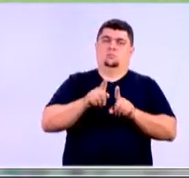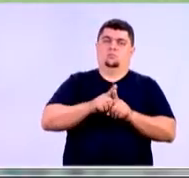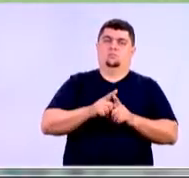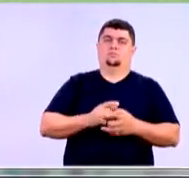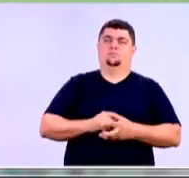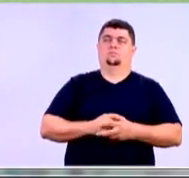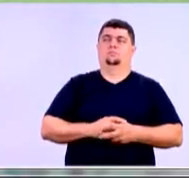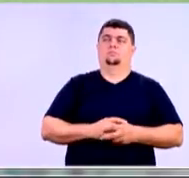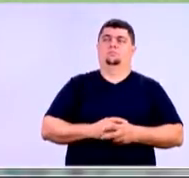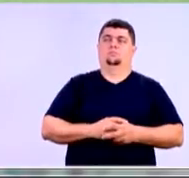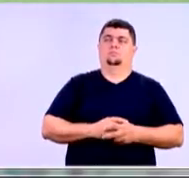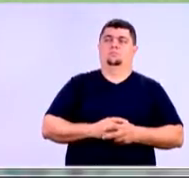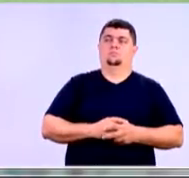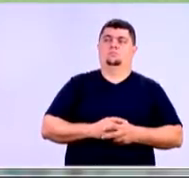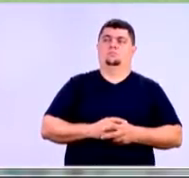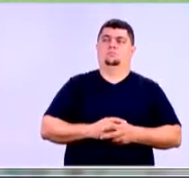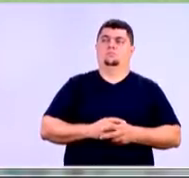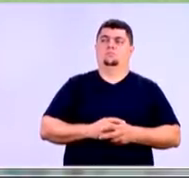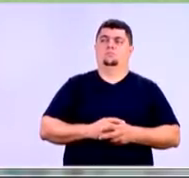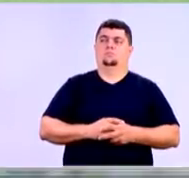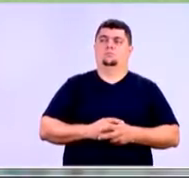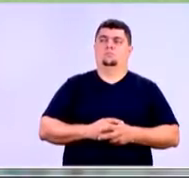terceiros.